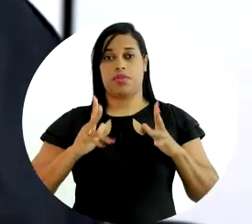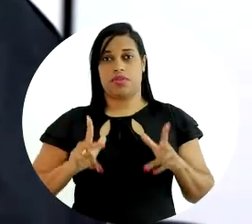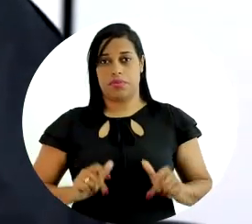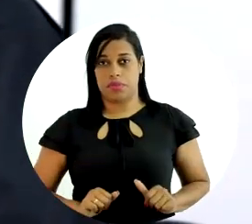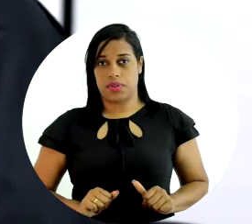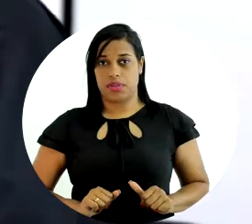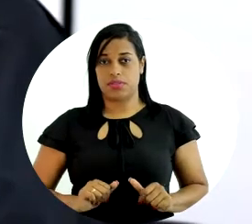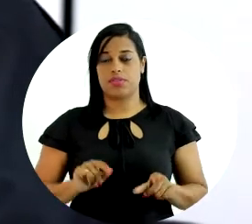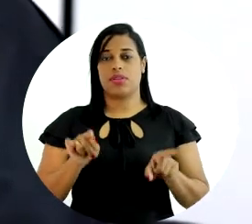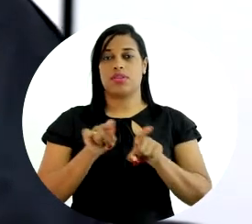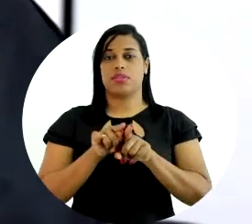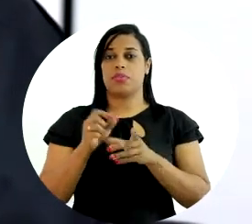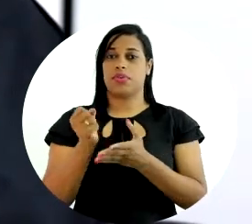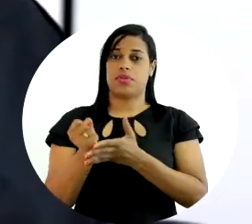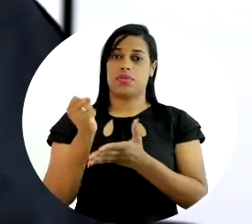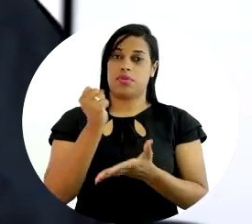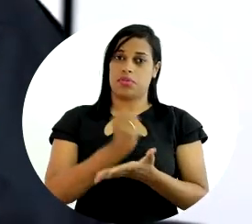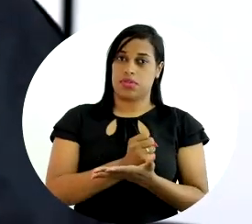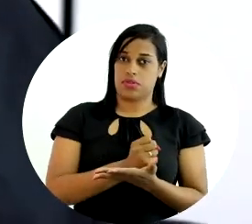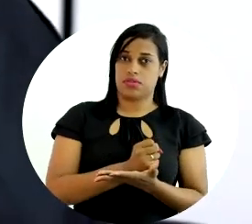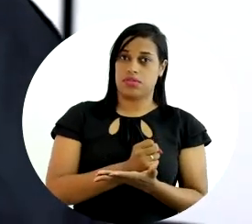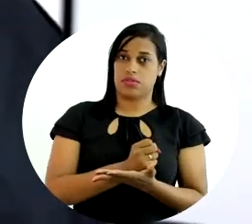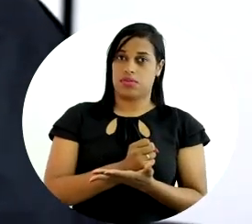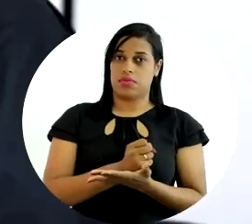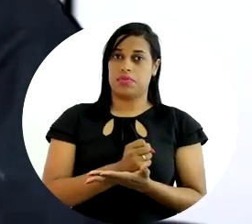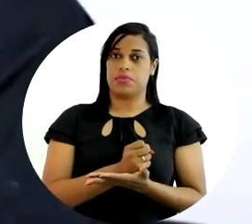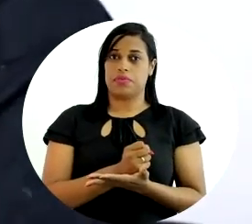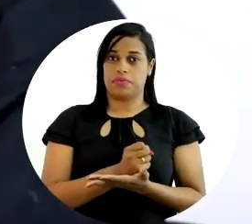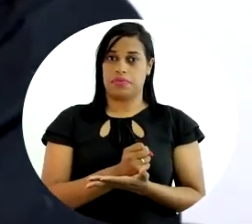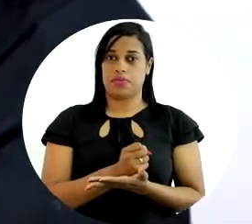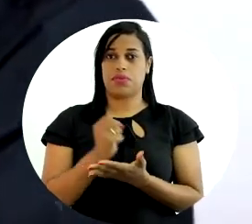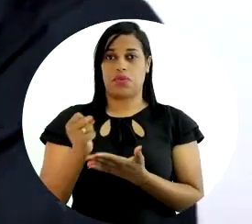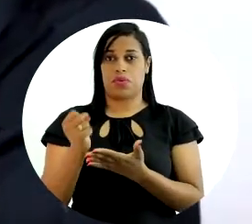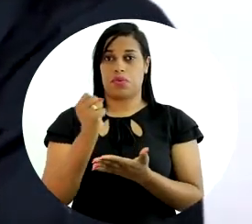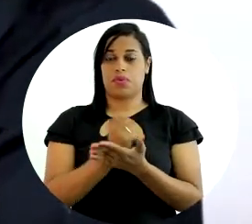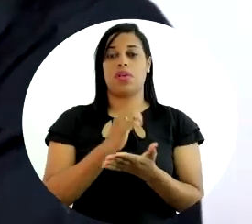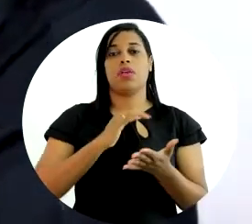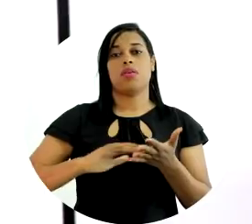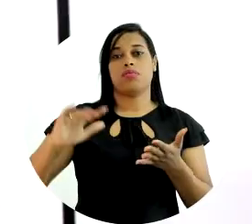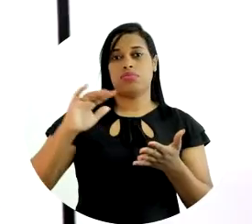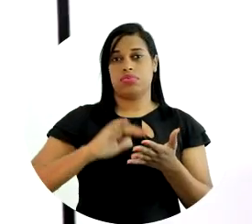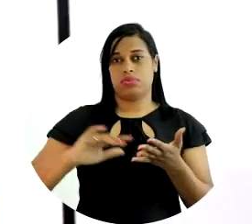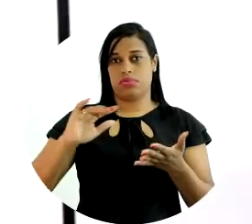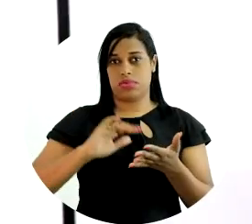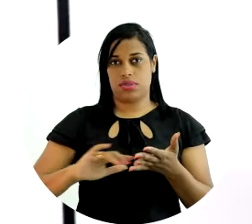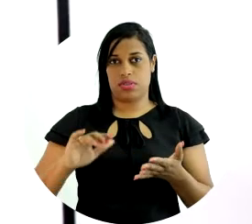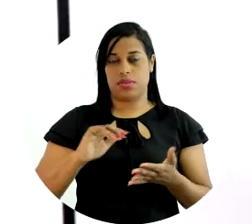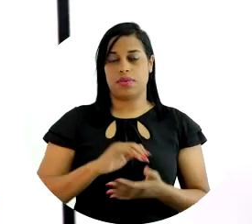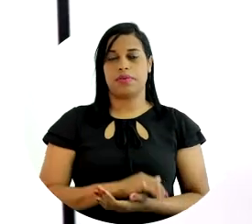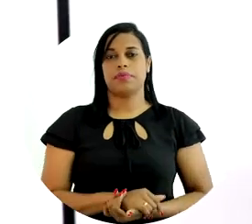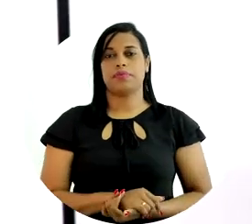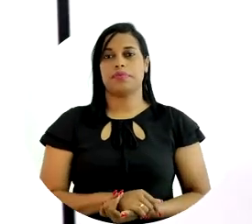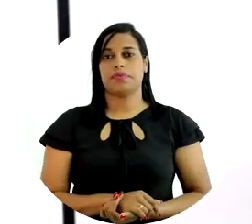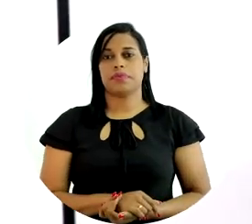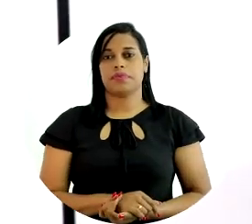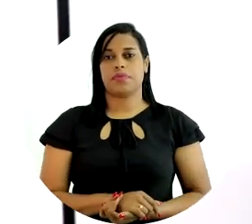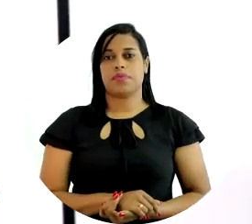pela limpeza e pela documentação para funcionar suas entradas na cidade para tratar